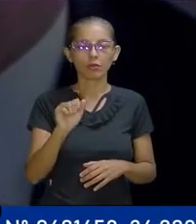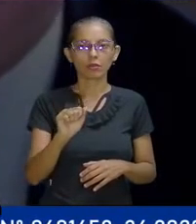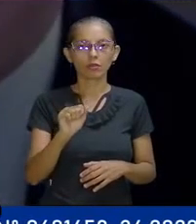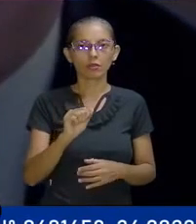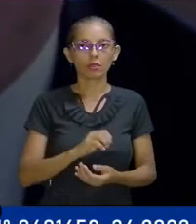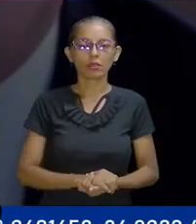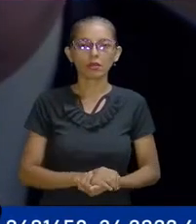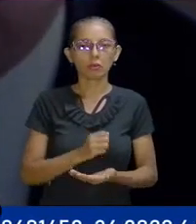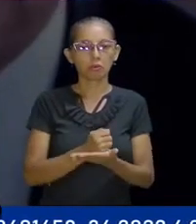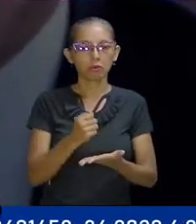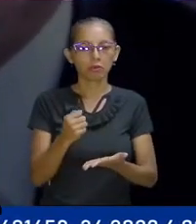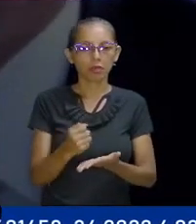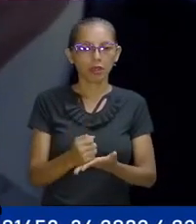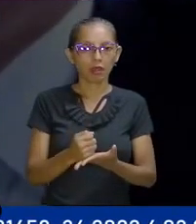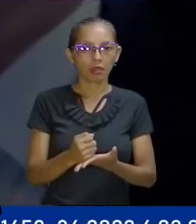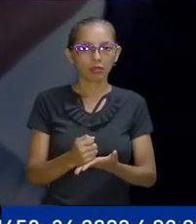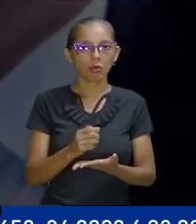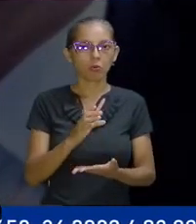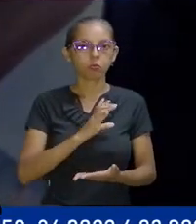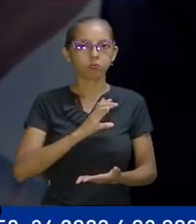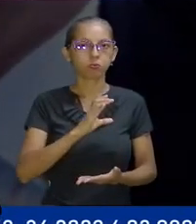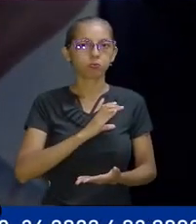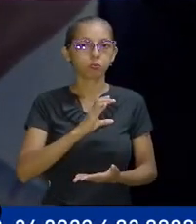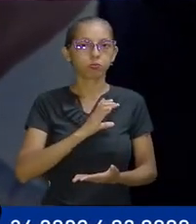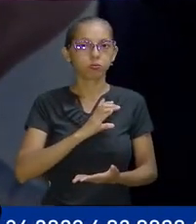São contratos milionários,